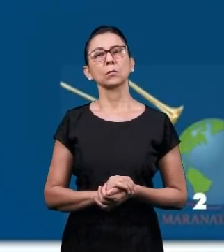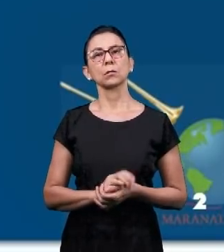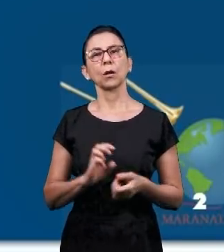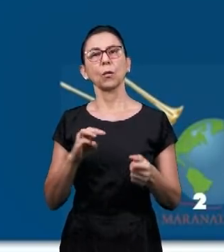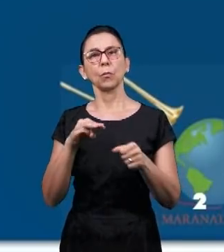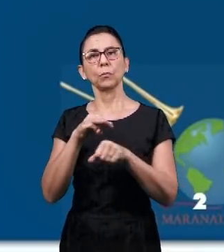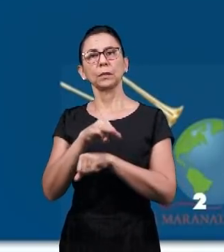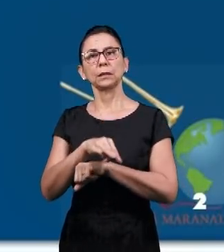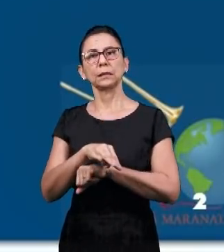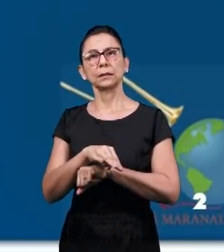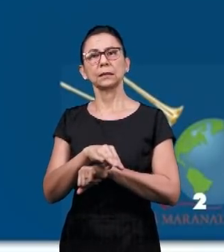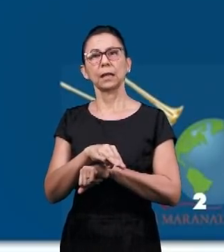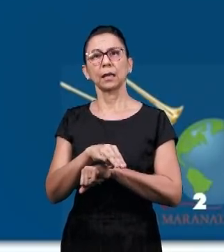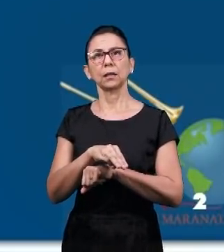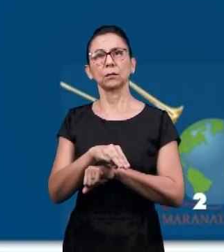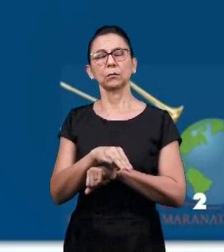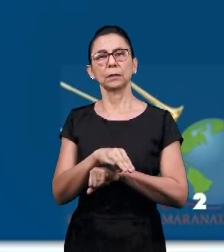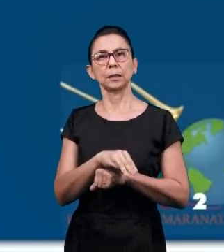seja tirado.